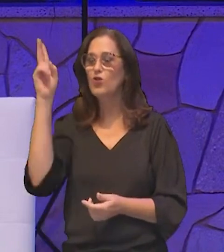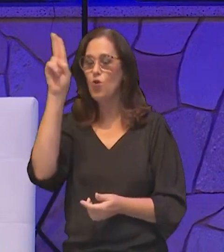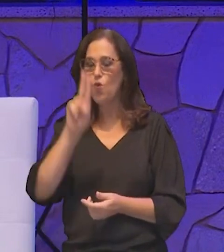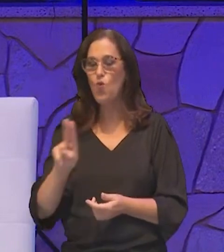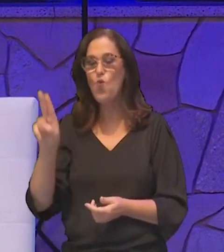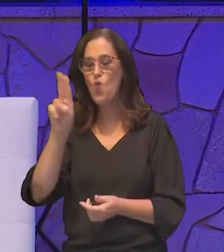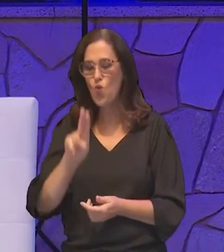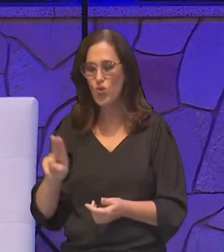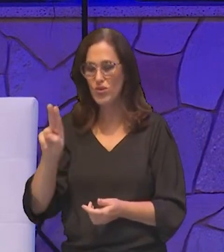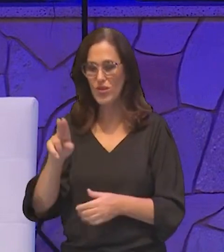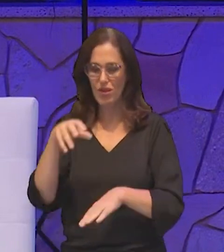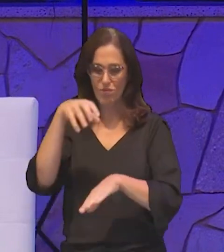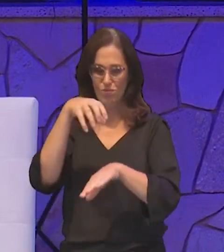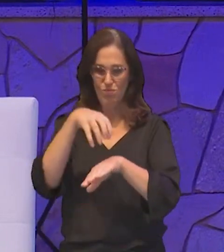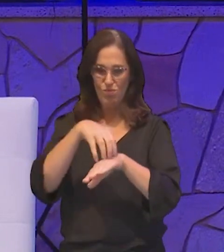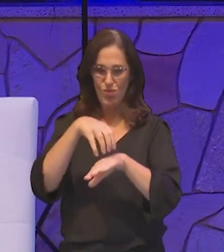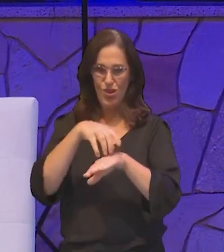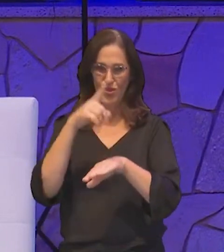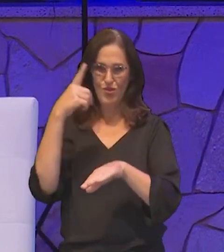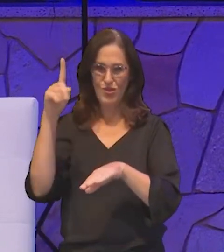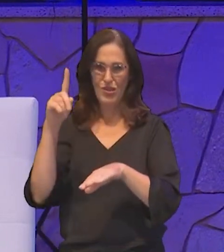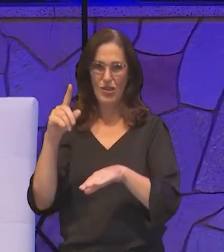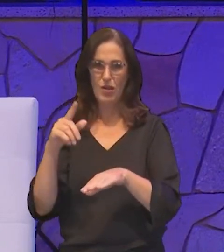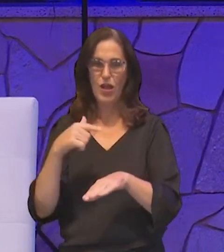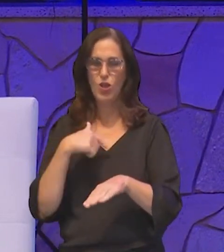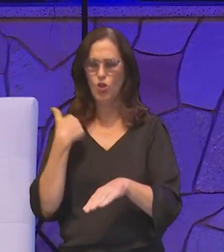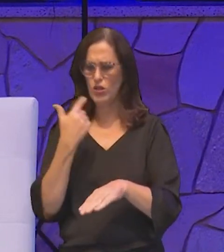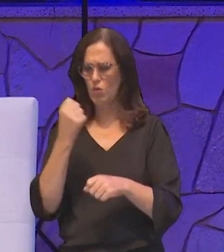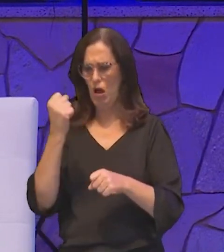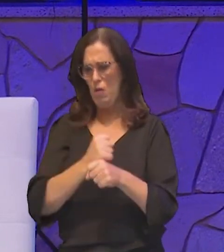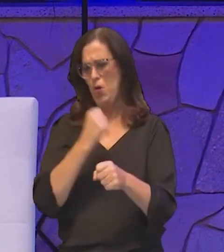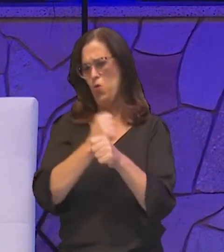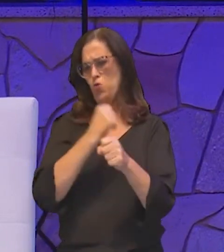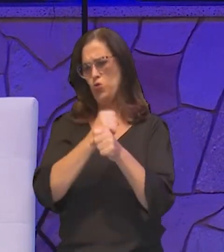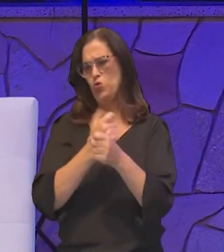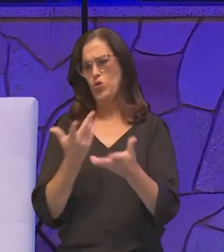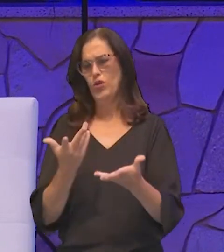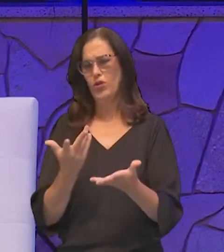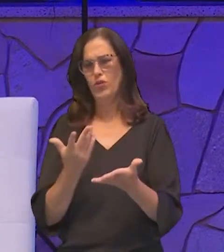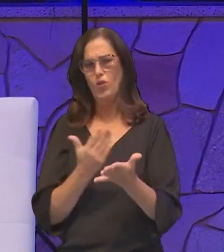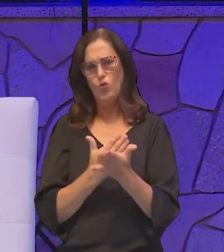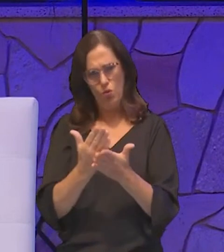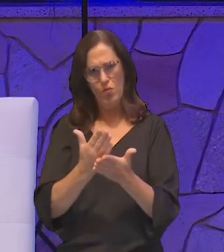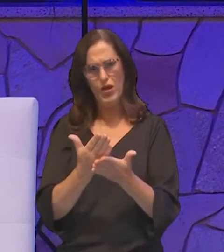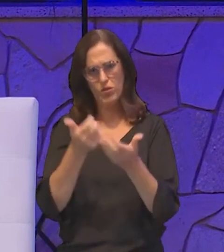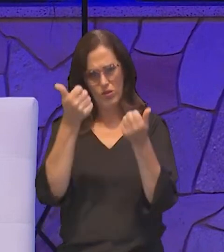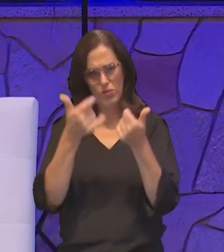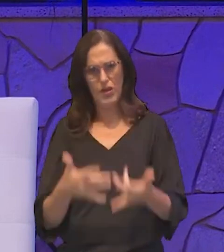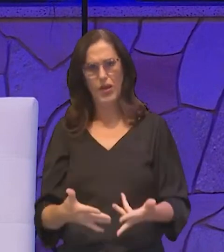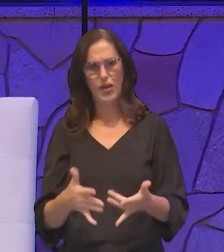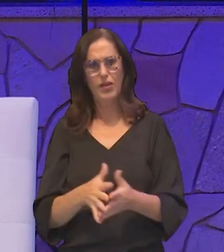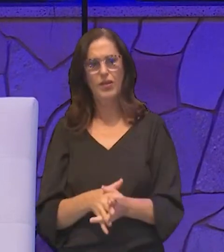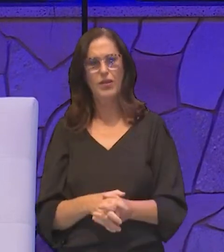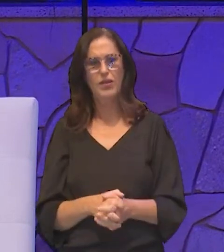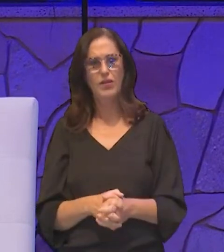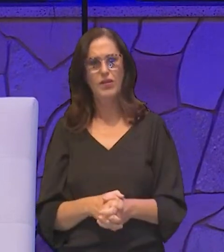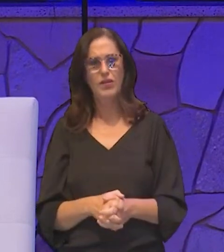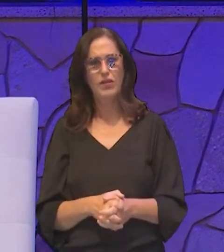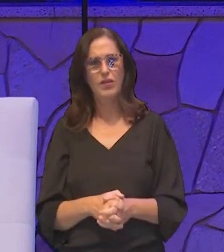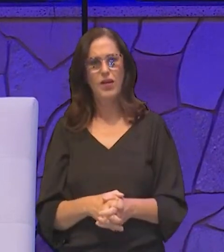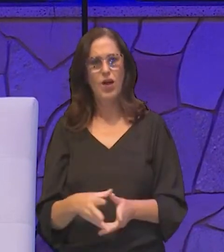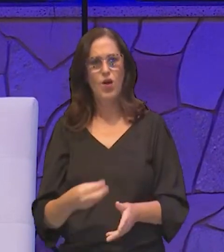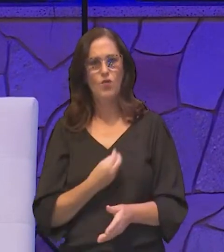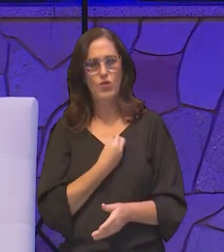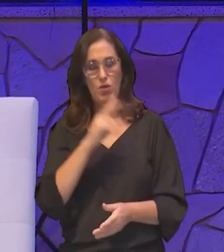Deus. Nós não estamos aqui para construir, como eu falei no início da palavra, uma vida para